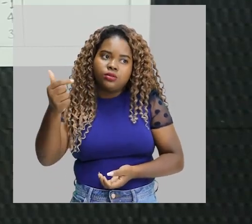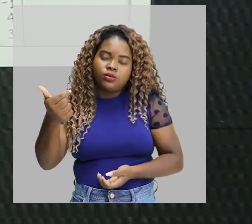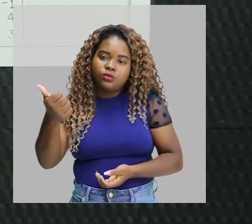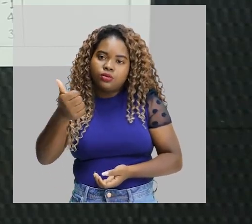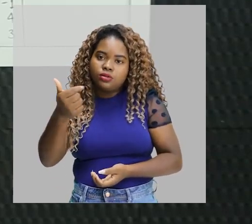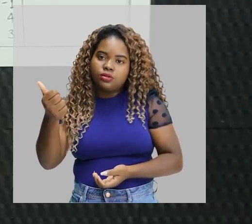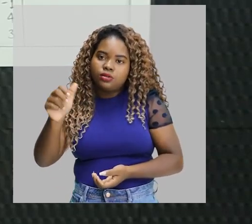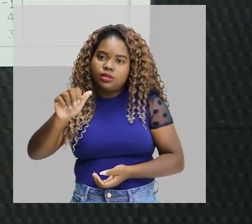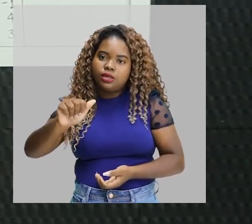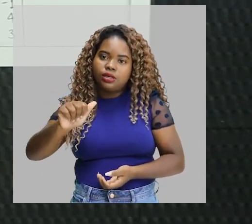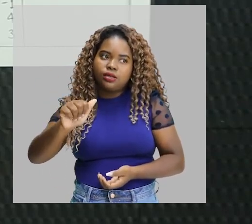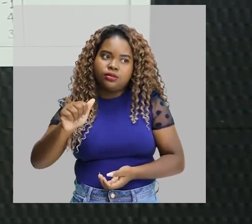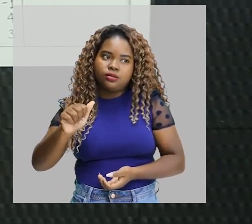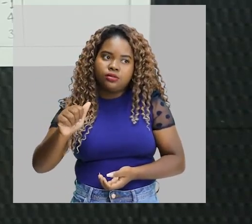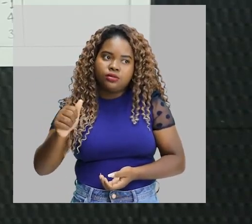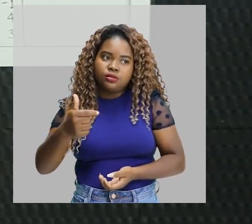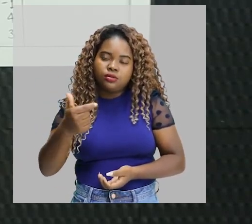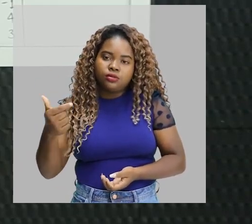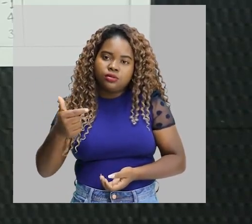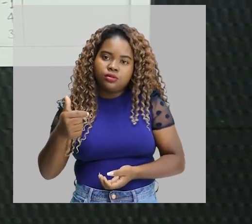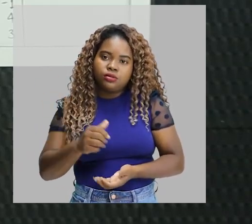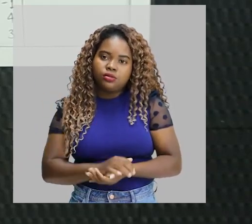2 e